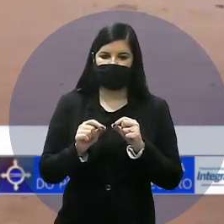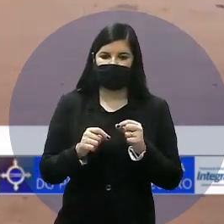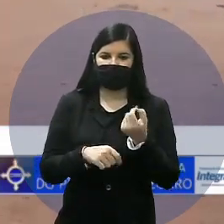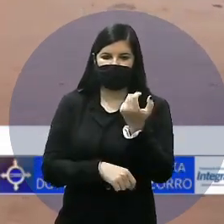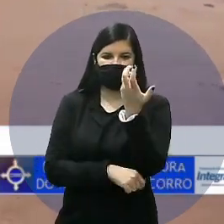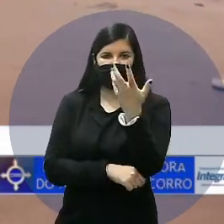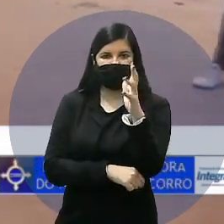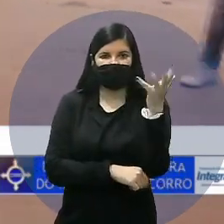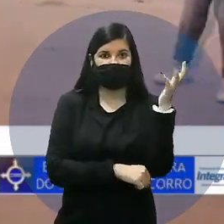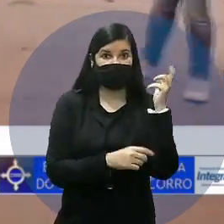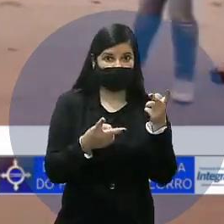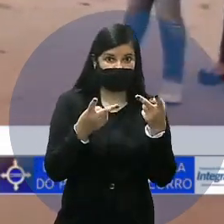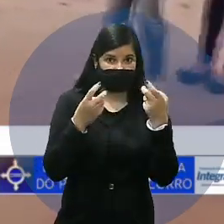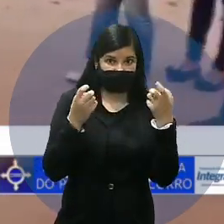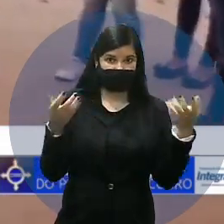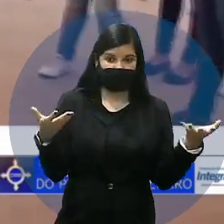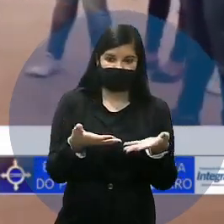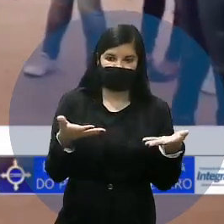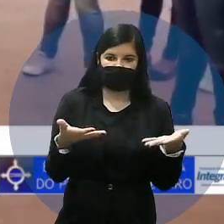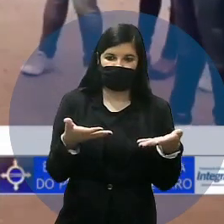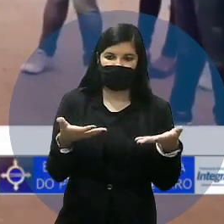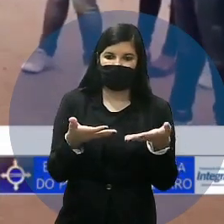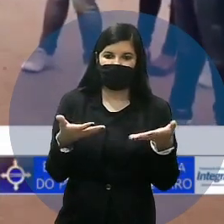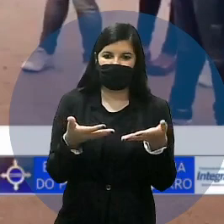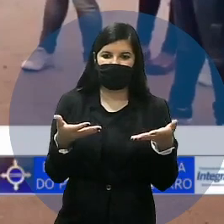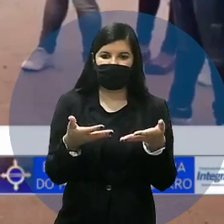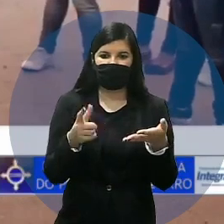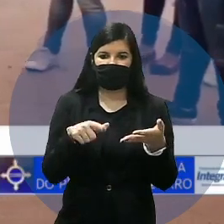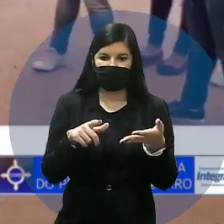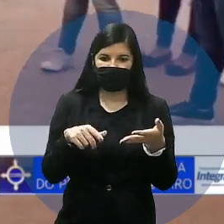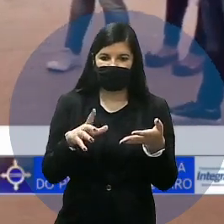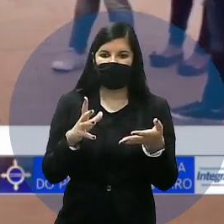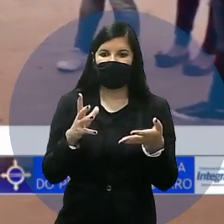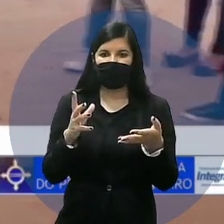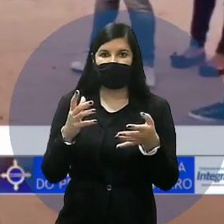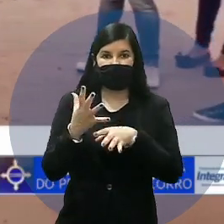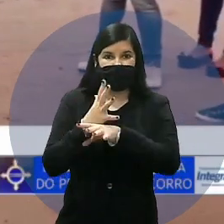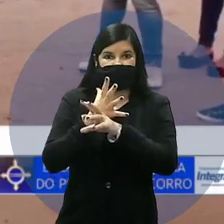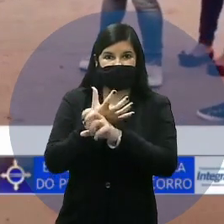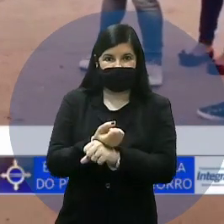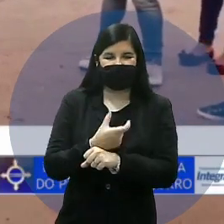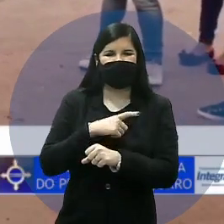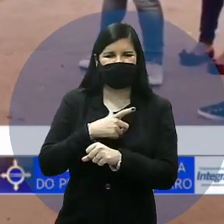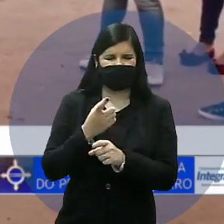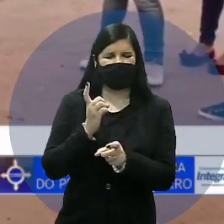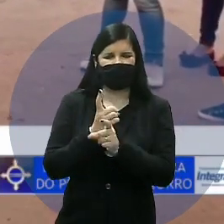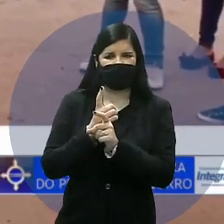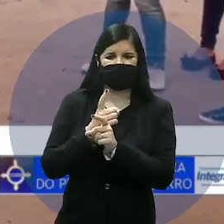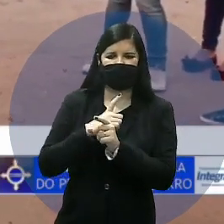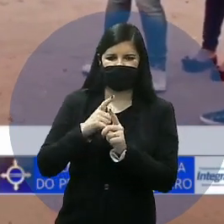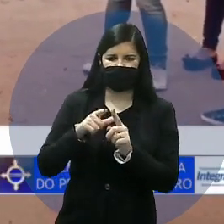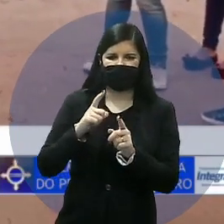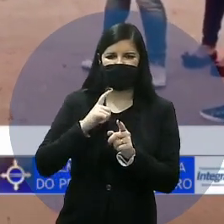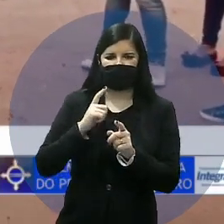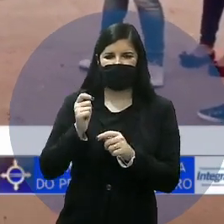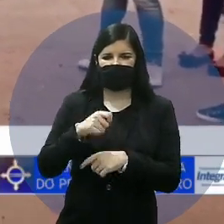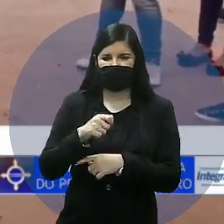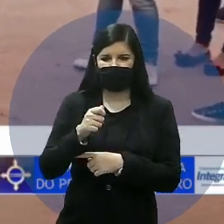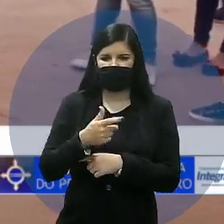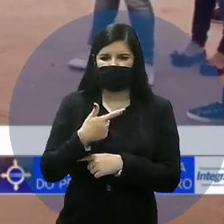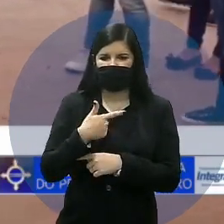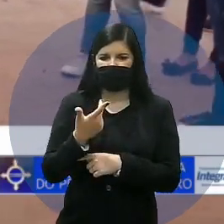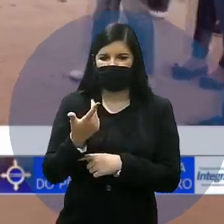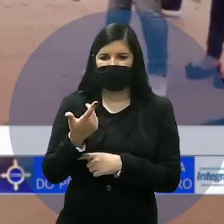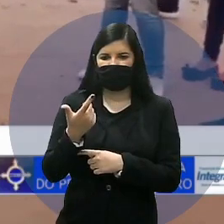Ela é arbustiva, como está chovendo, ela está verdinha. Se a gente chegar no sertão, pode ser que ela esteja assim, acinzentada e tal. Mas isso